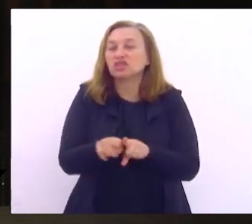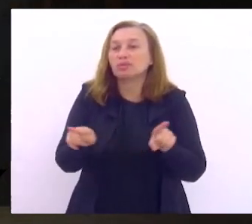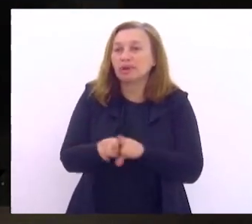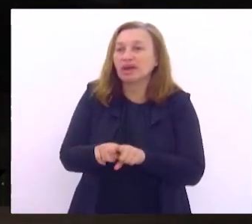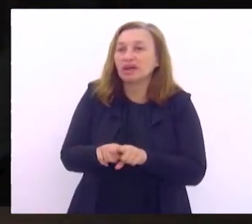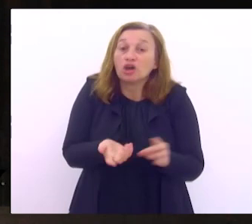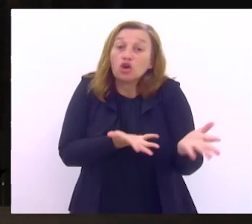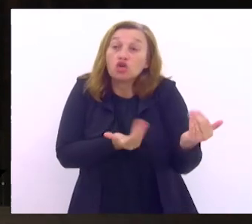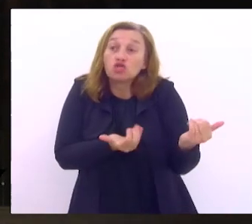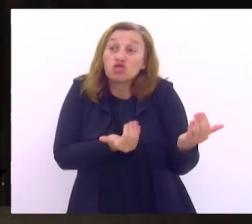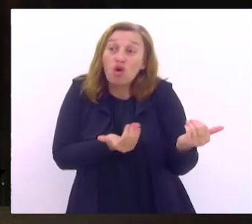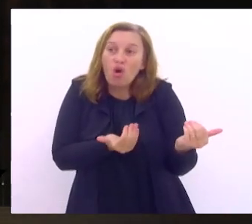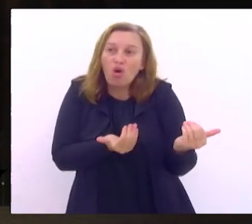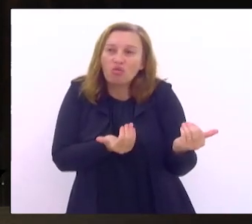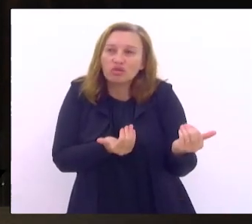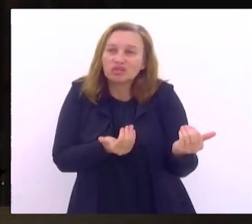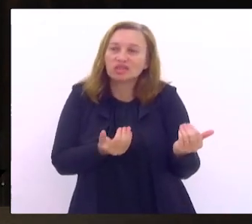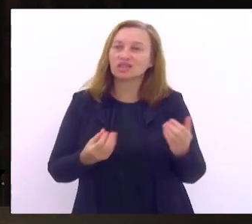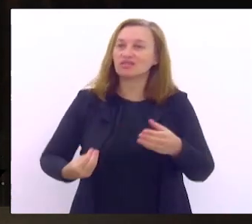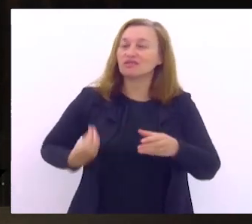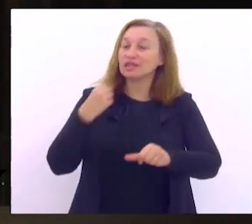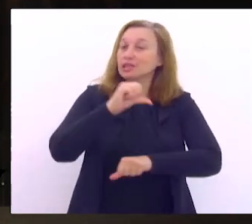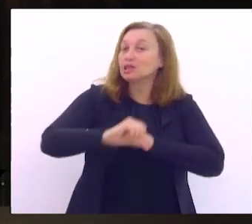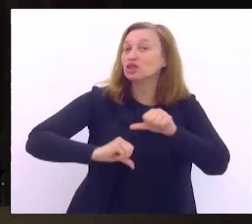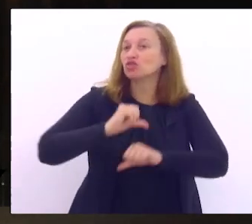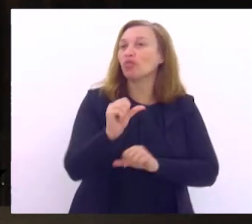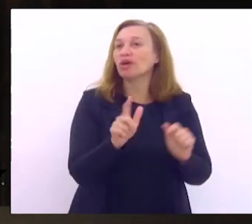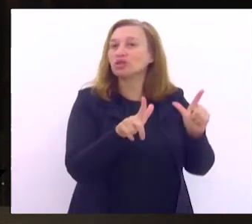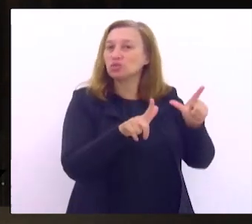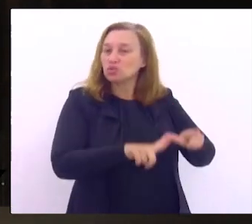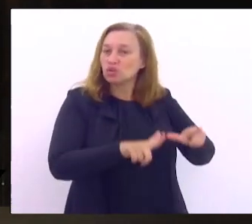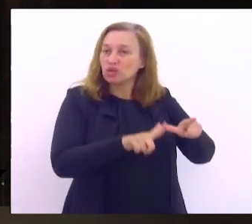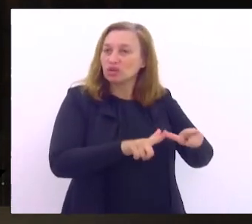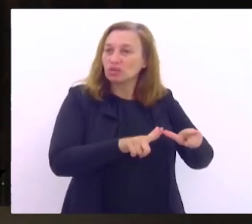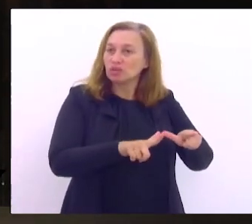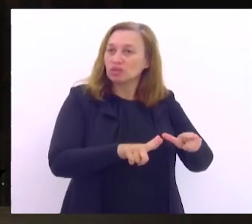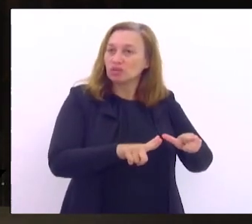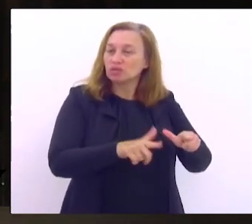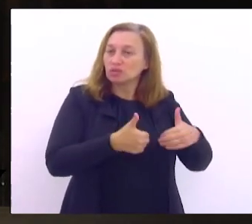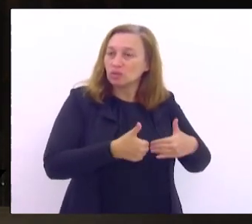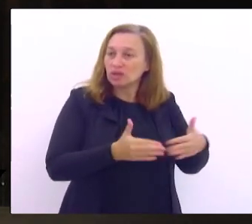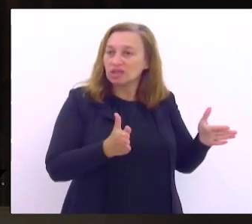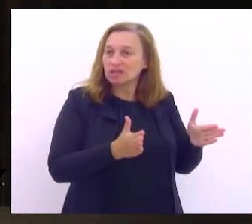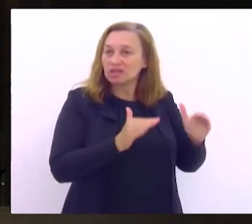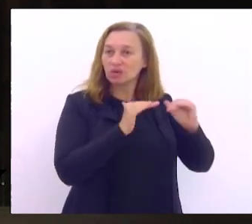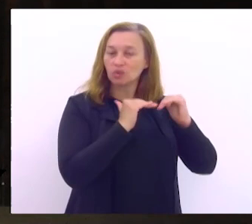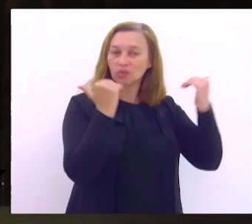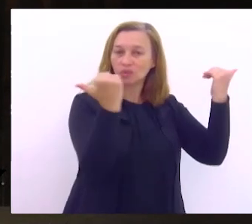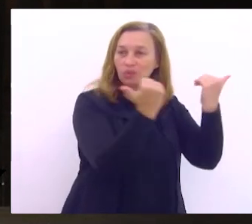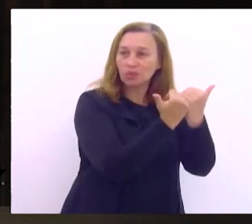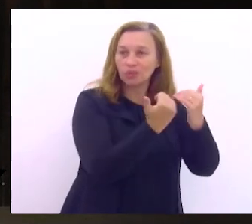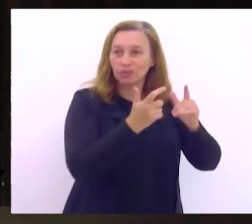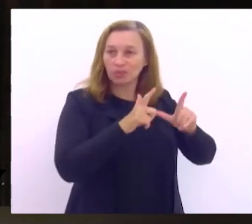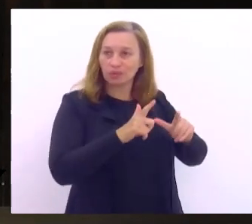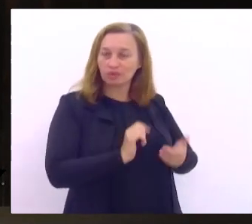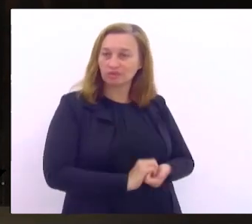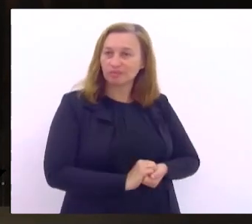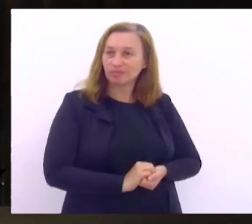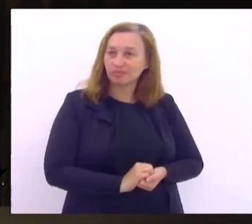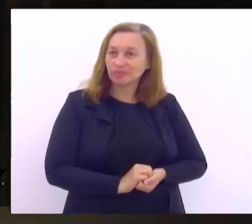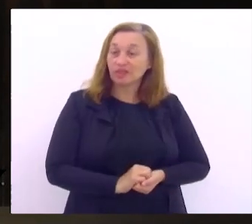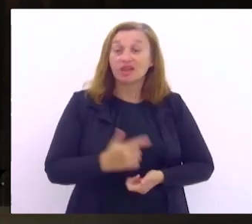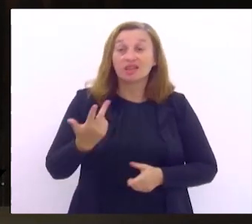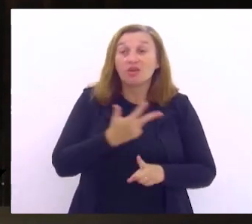jovens talentos que terão suas vidas transformadas com a restauração do grandioso estádio Célio de Barros. Este feito será